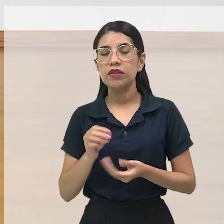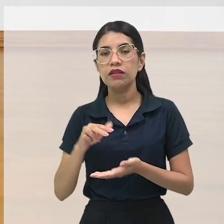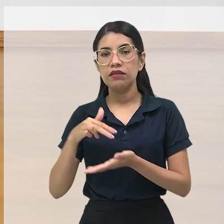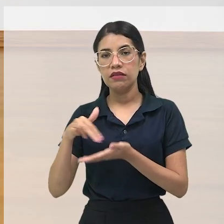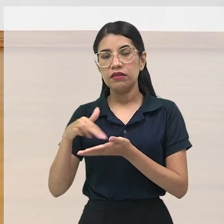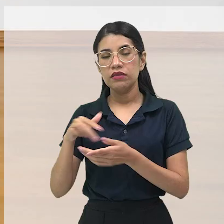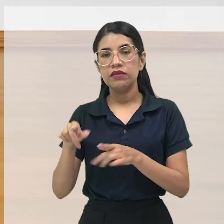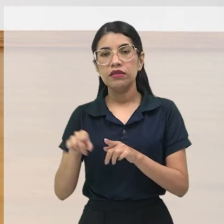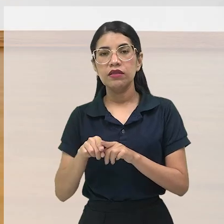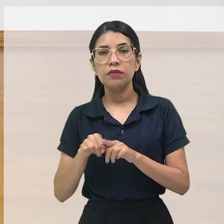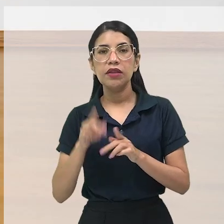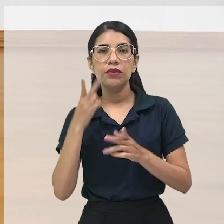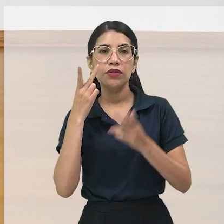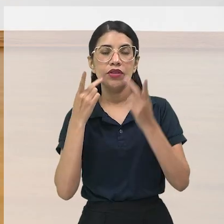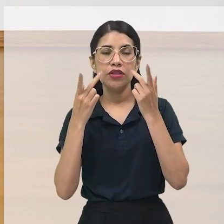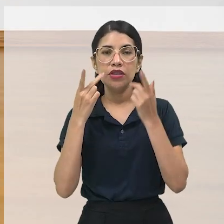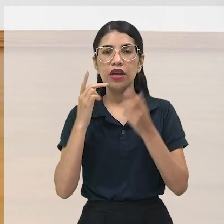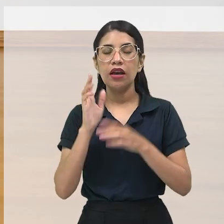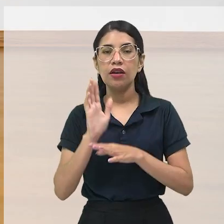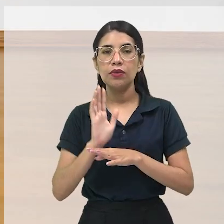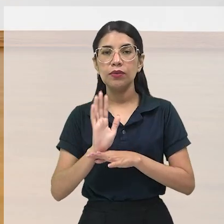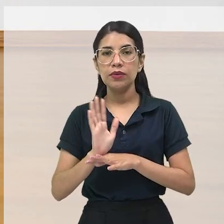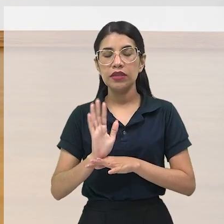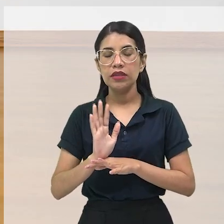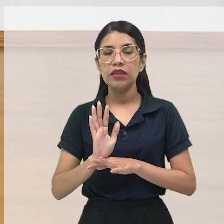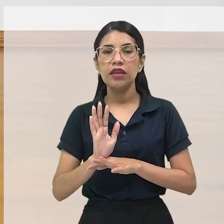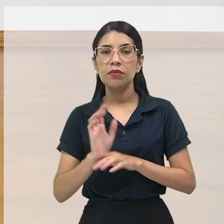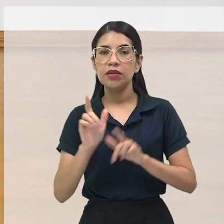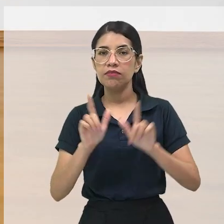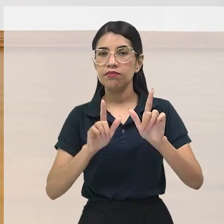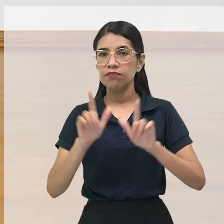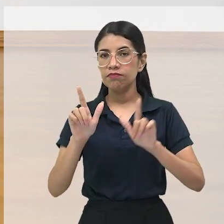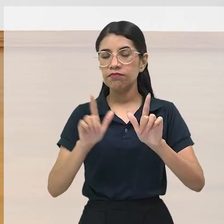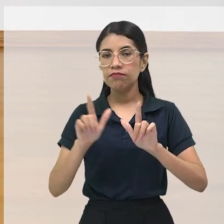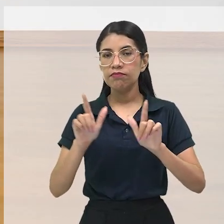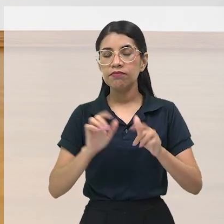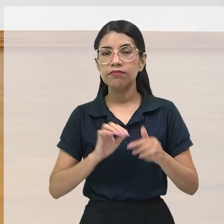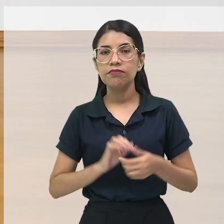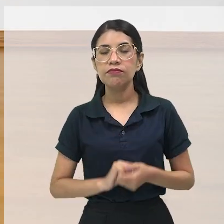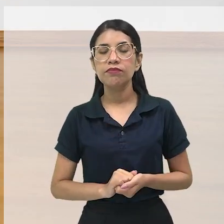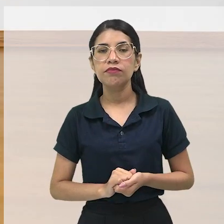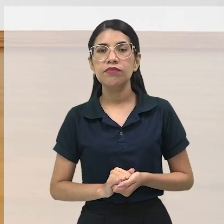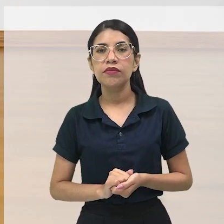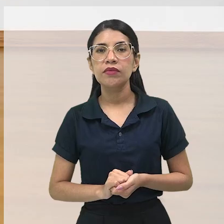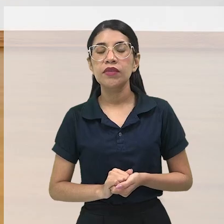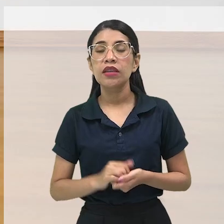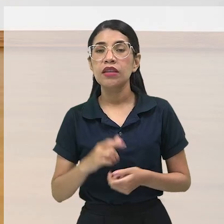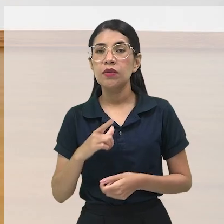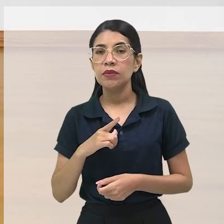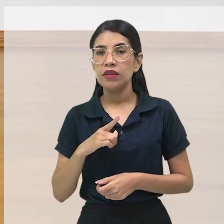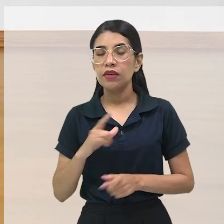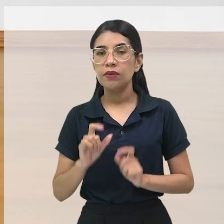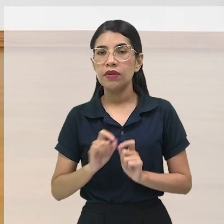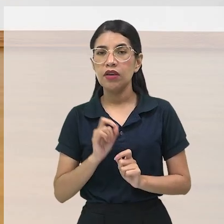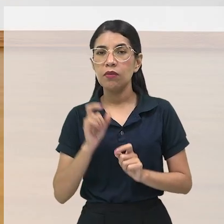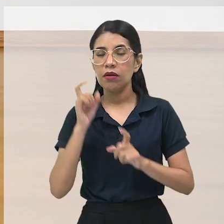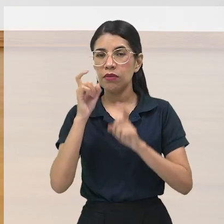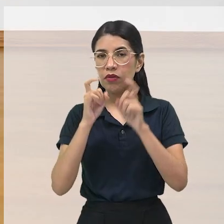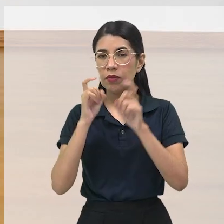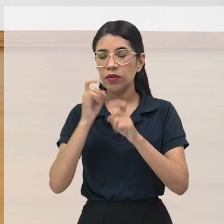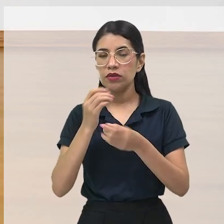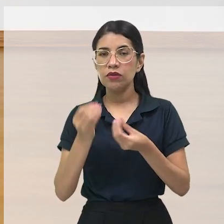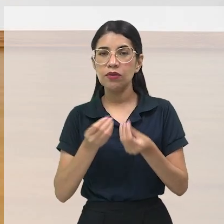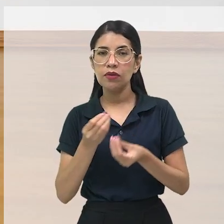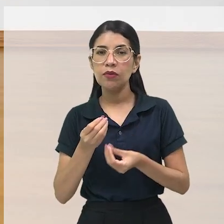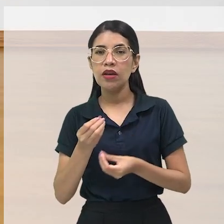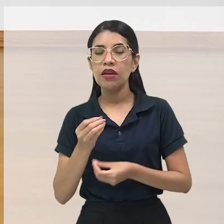dança, ela é utilizada no teatro, no cinema, na televisão, na ópera. Então existe aí uma preocupação com o